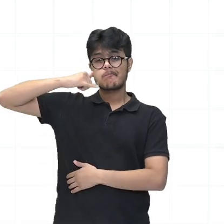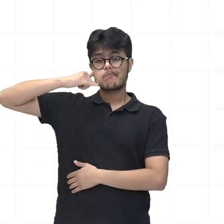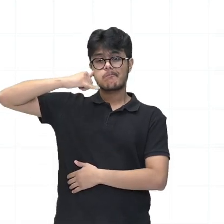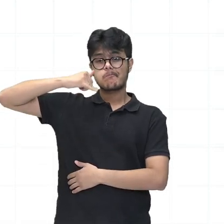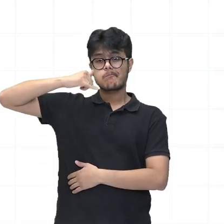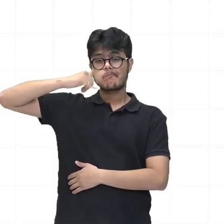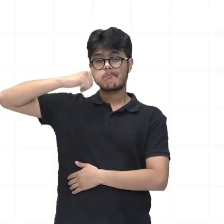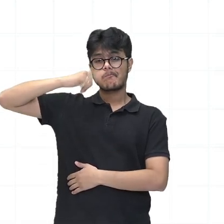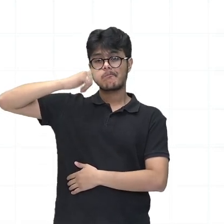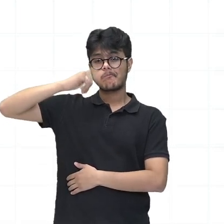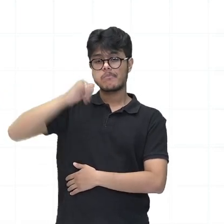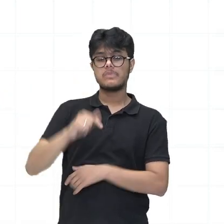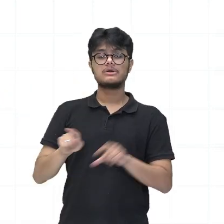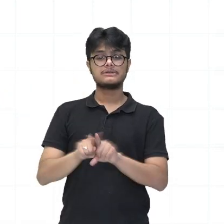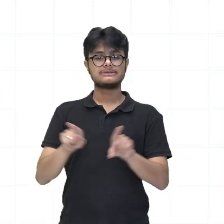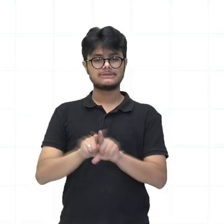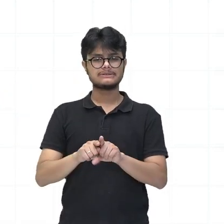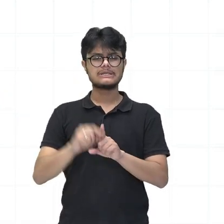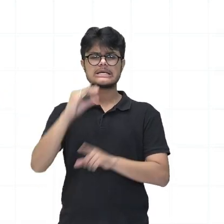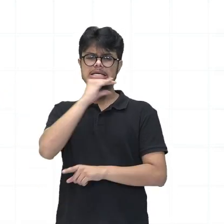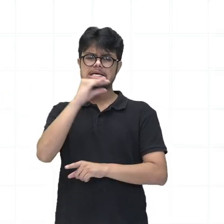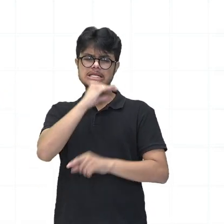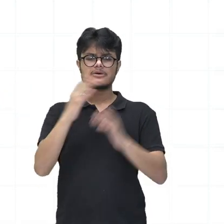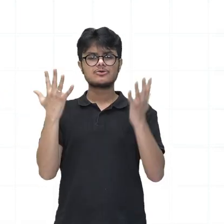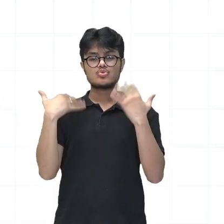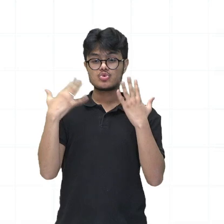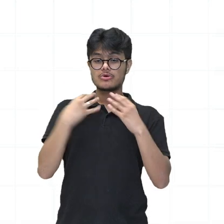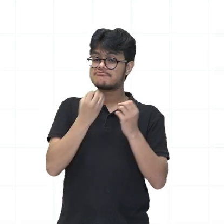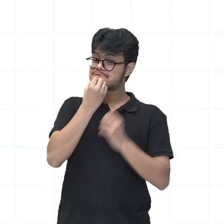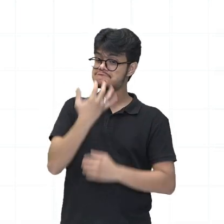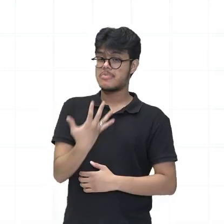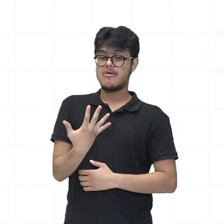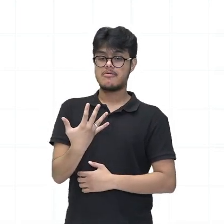eletricidade, aquecimento e também como